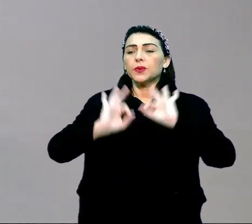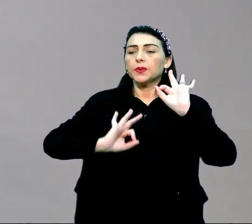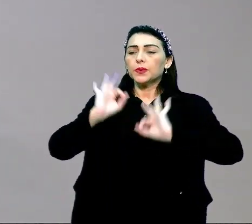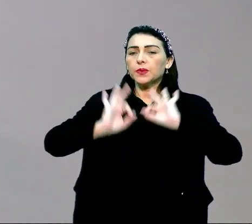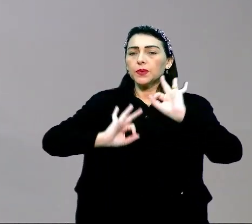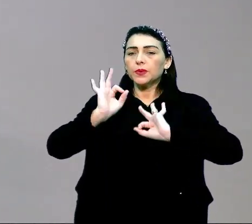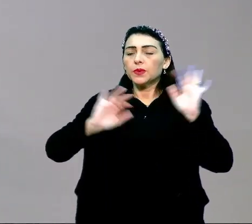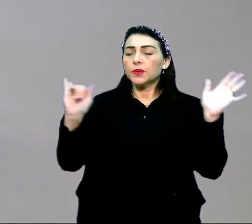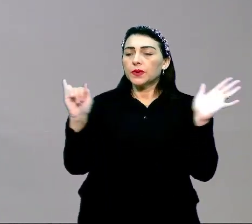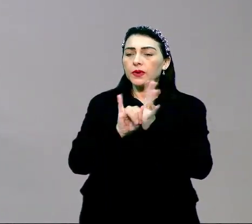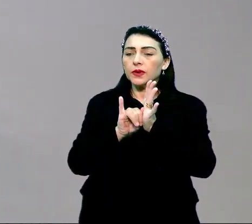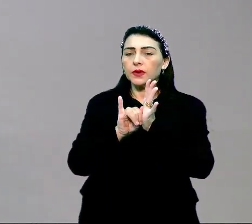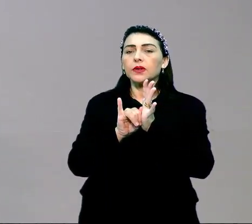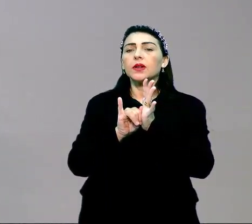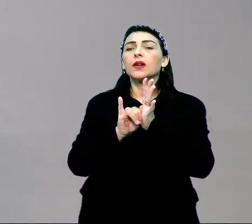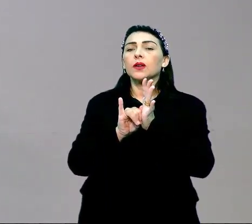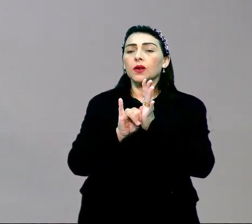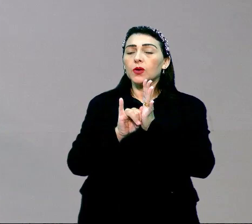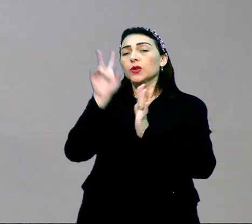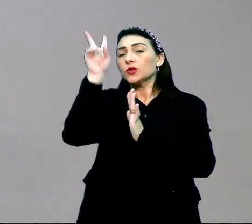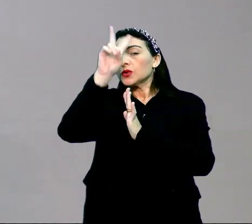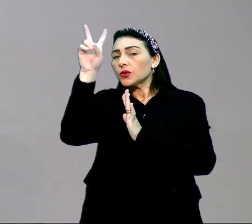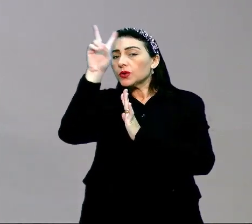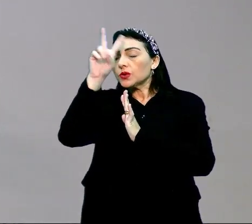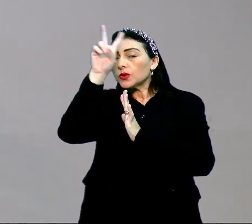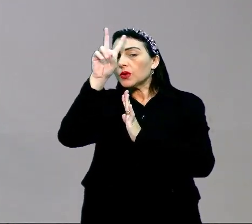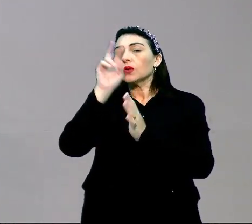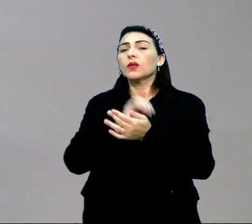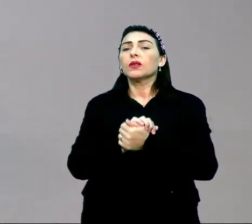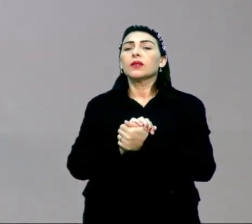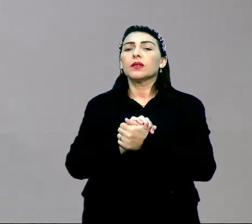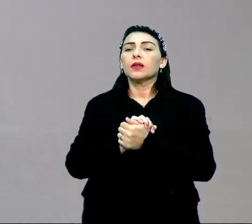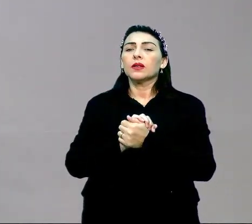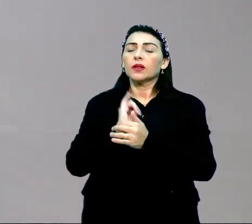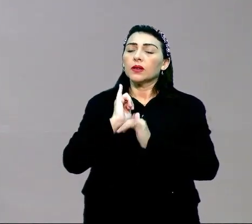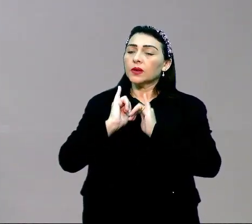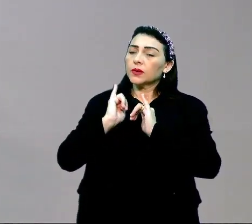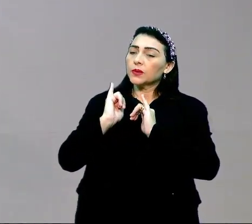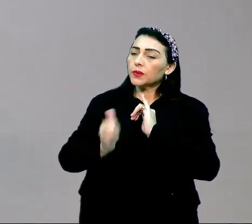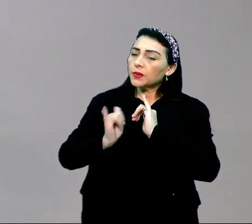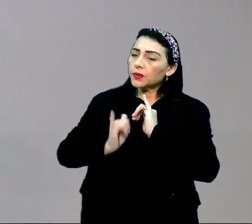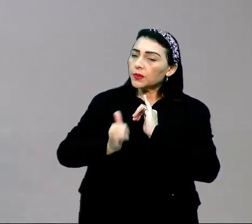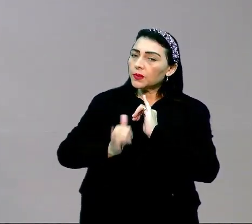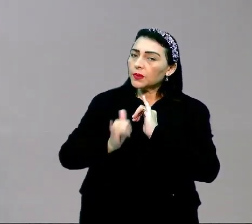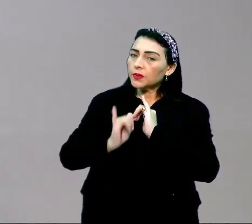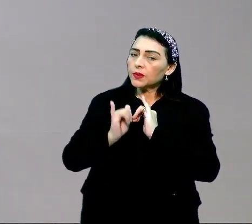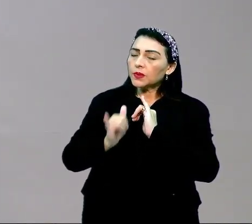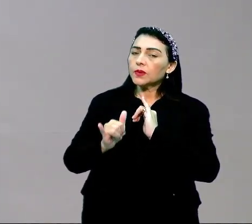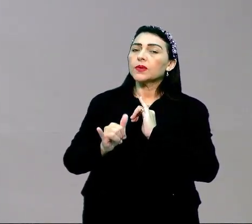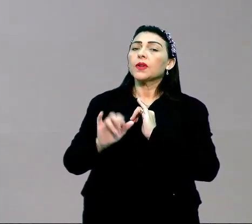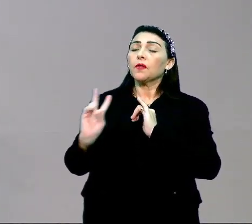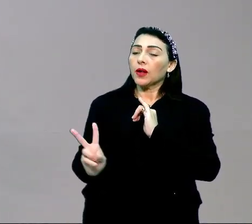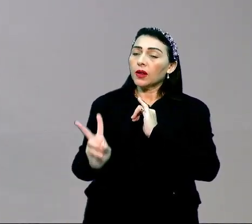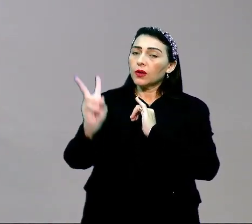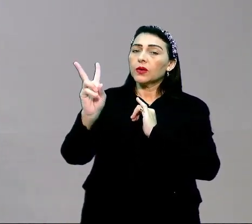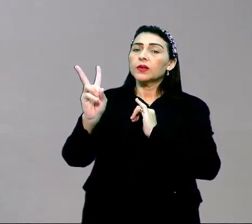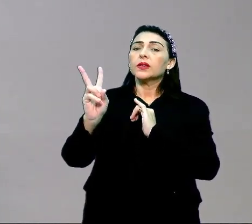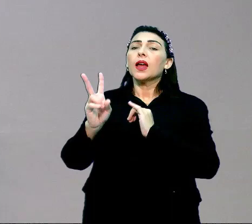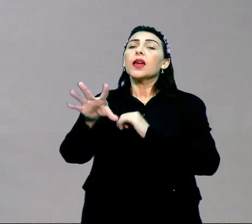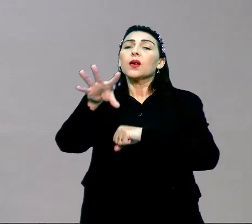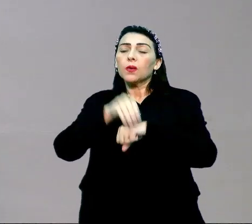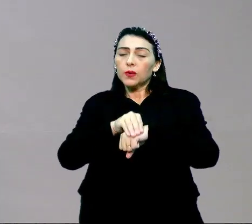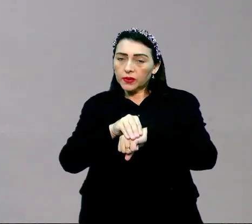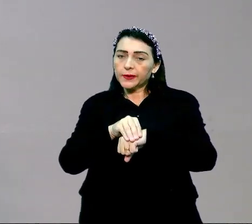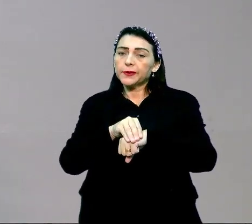construção identitária por meio de histórias, e essa história ela é contada e recontada e replicada e valorizada e